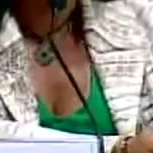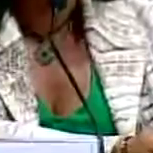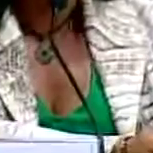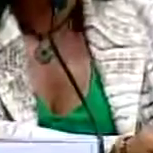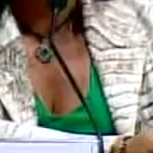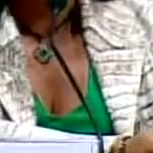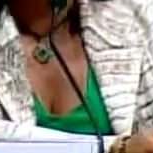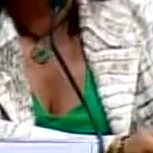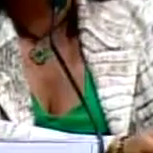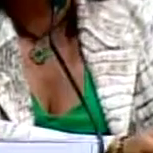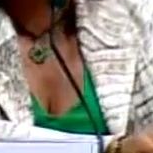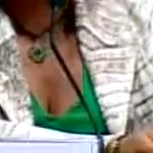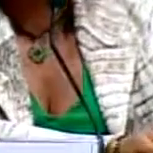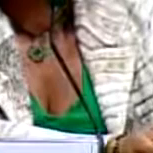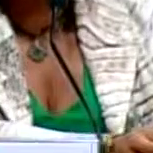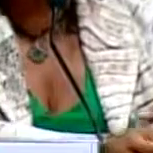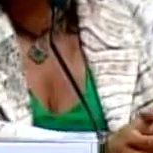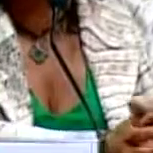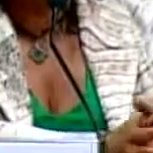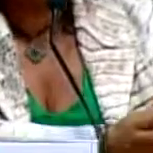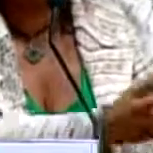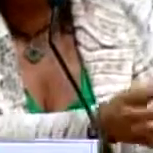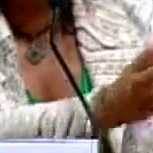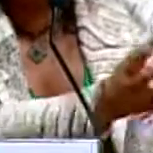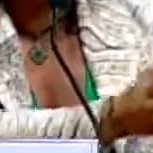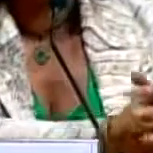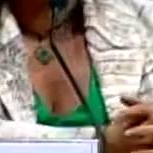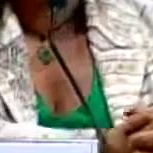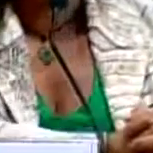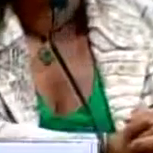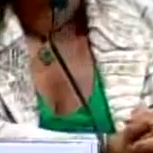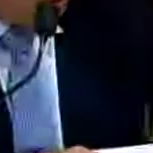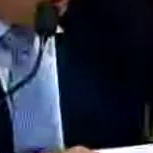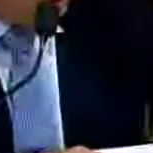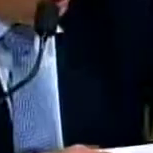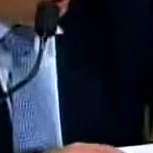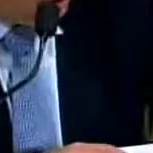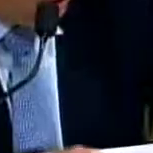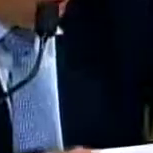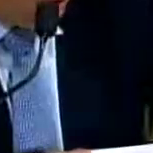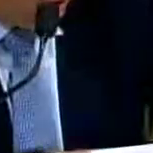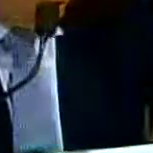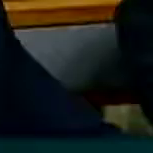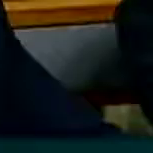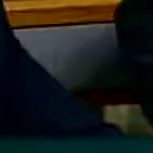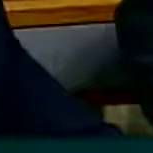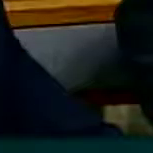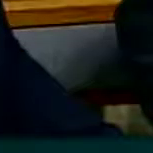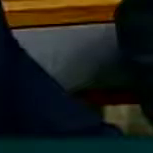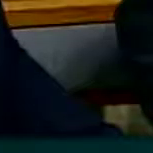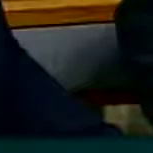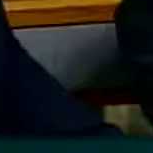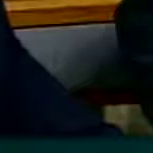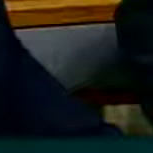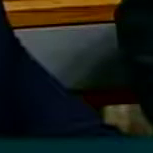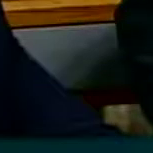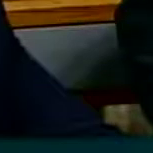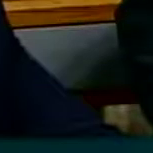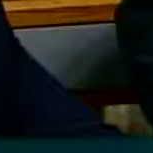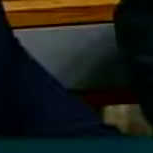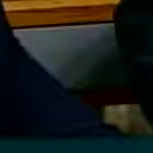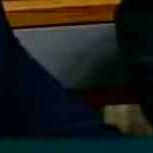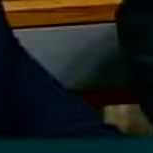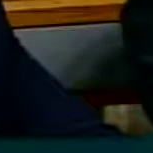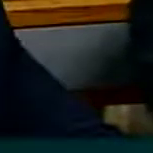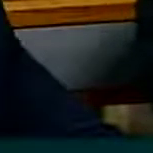Meire Posse. Ela está depondo na CPI mista da Petrobras. Você teve conhecimento, Meire, que o Youssef poderia